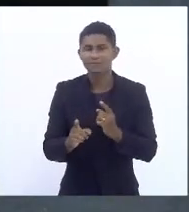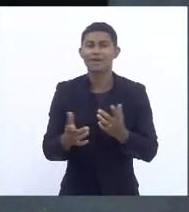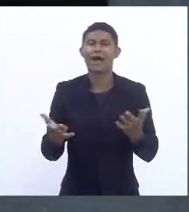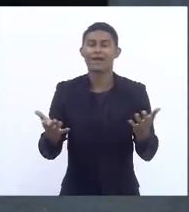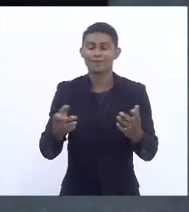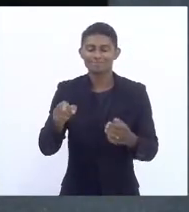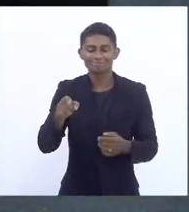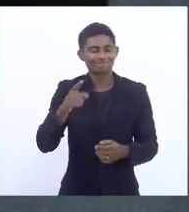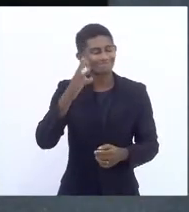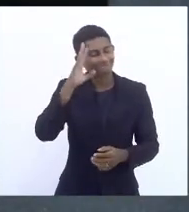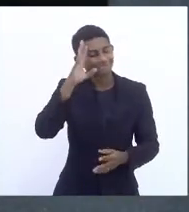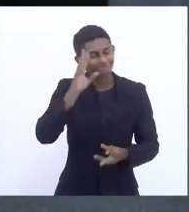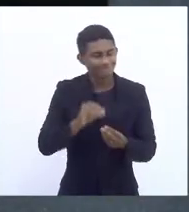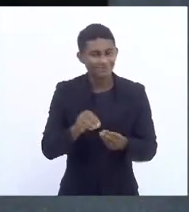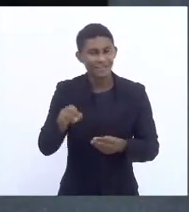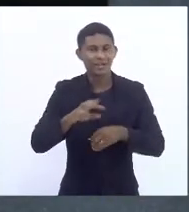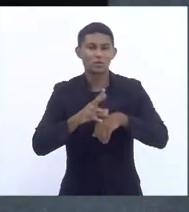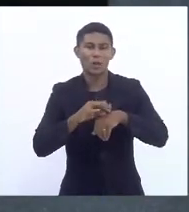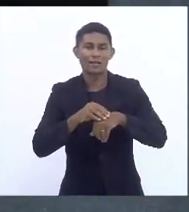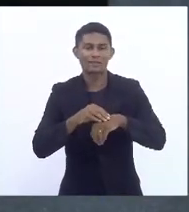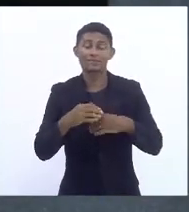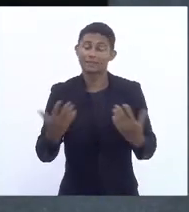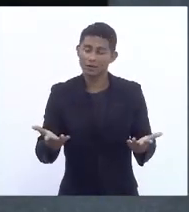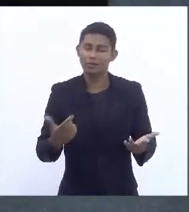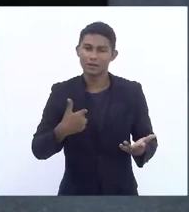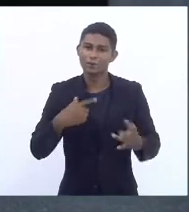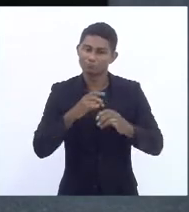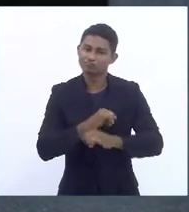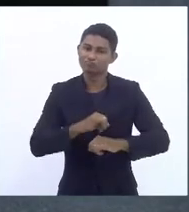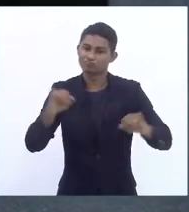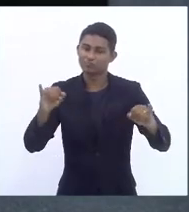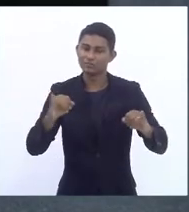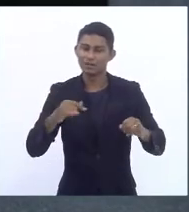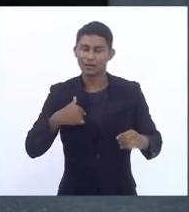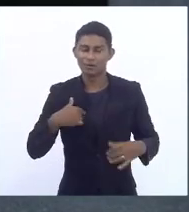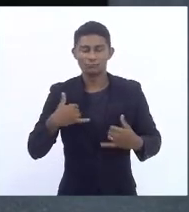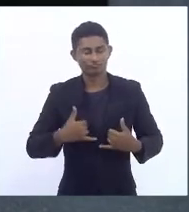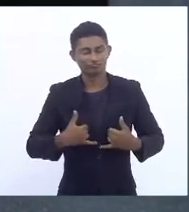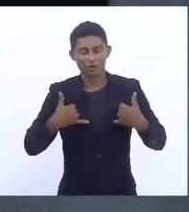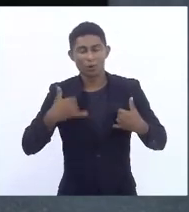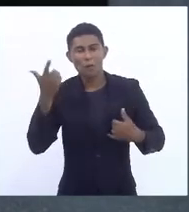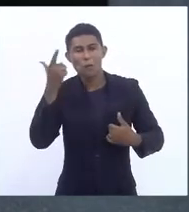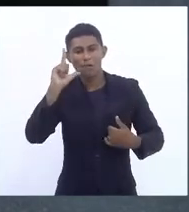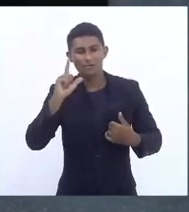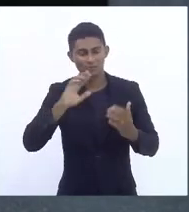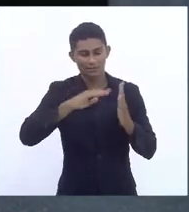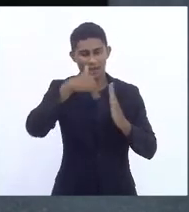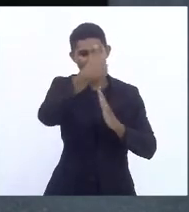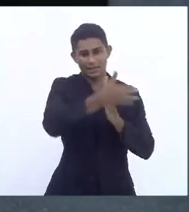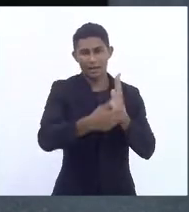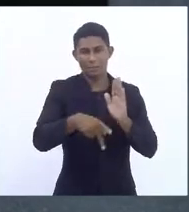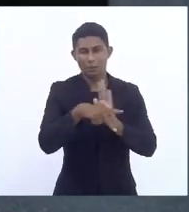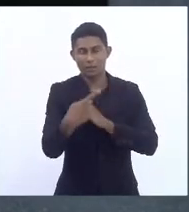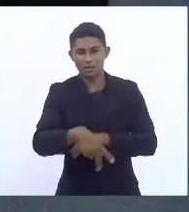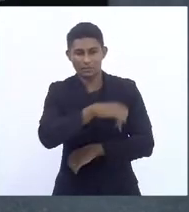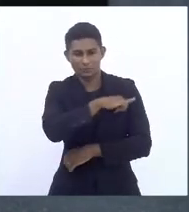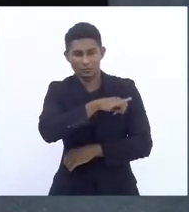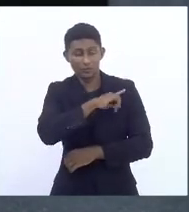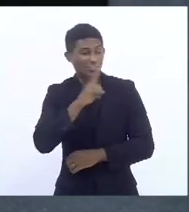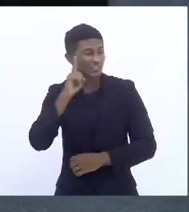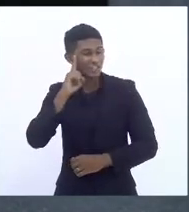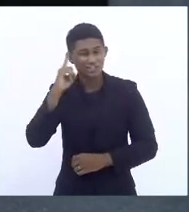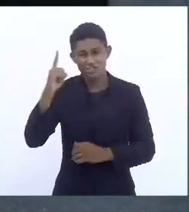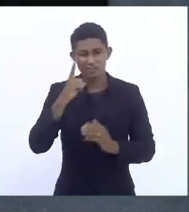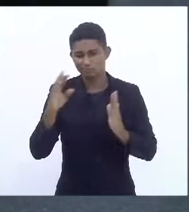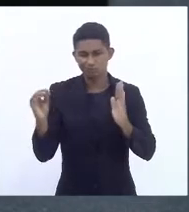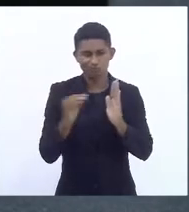causa. Então eu me sinto muito honrado em incluir no calendário do Estado do Rio de Janeiro uma data relacionada a uma doença